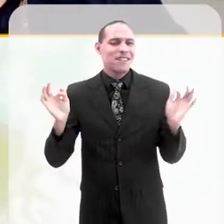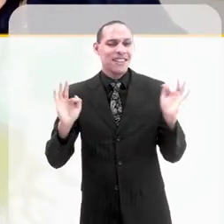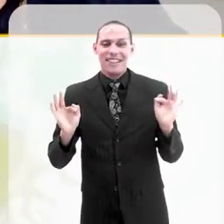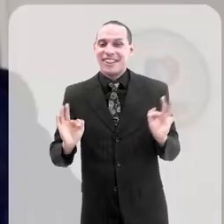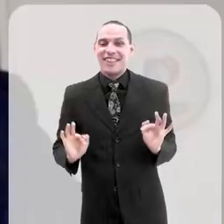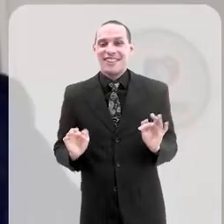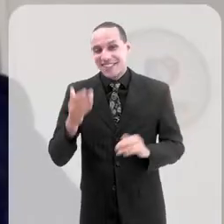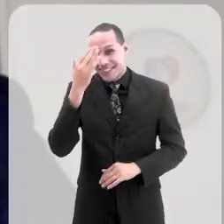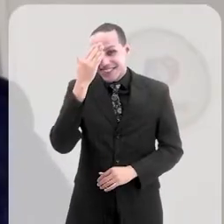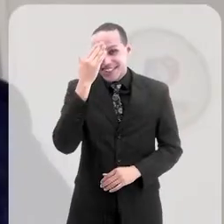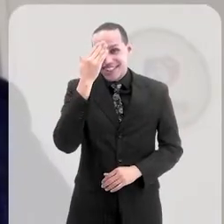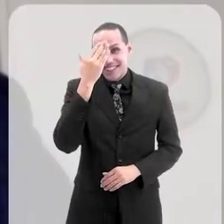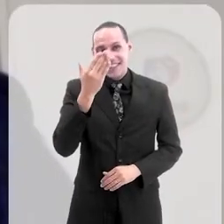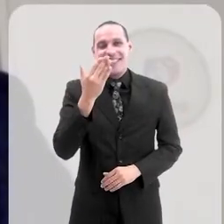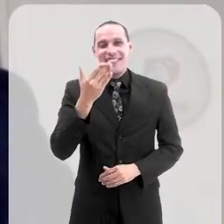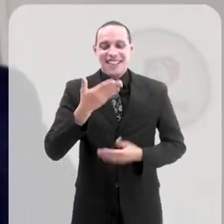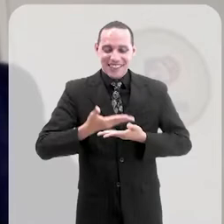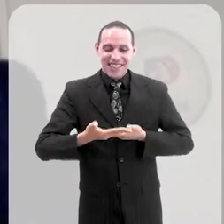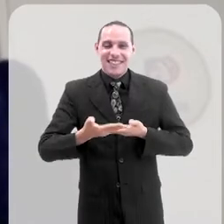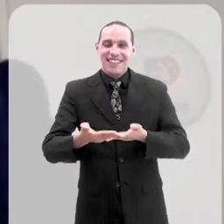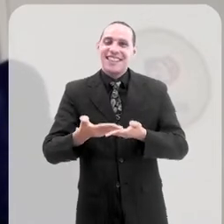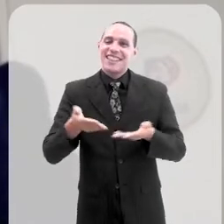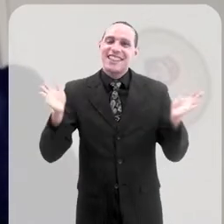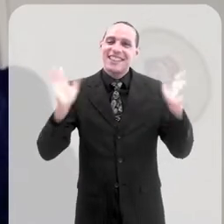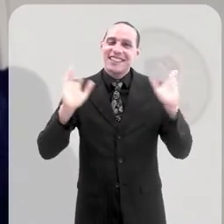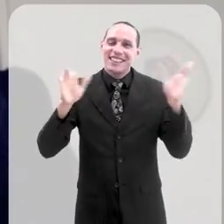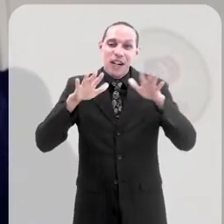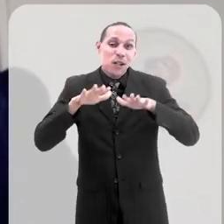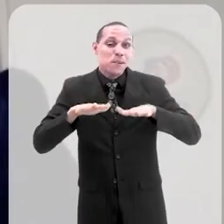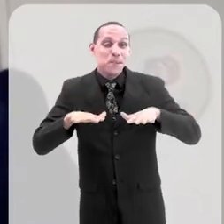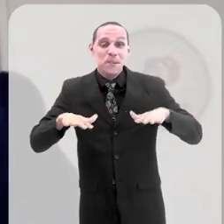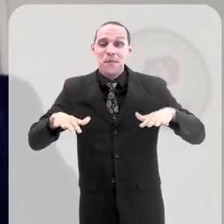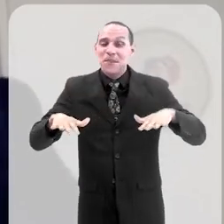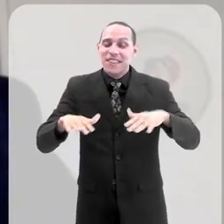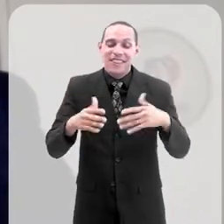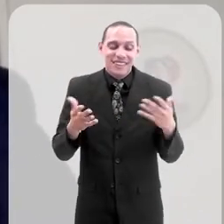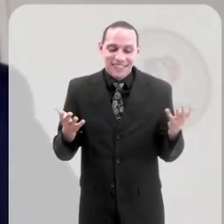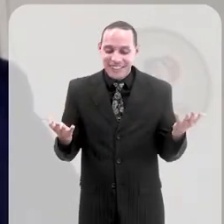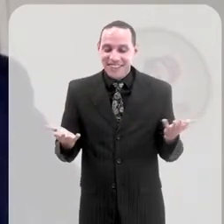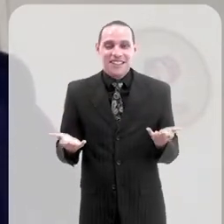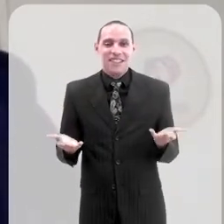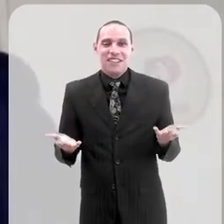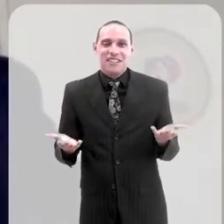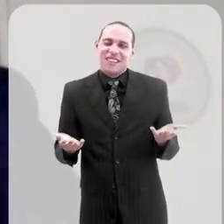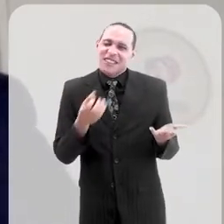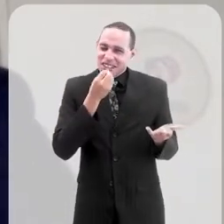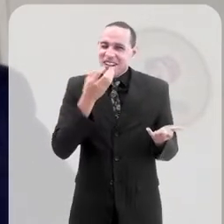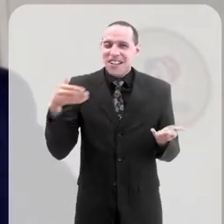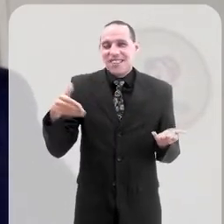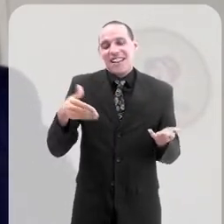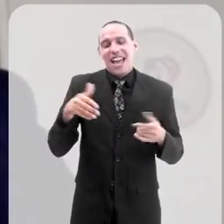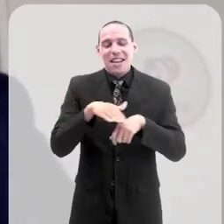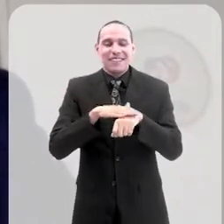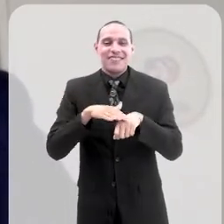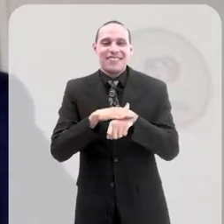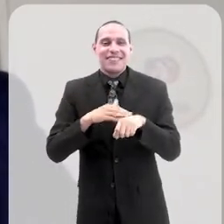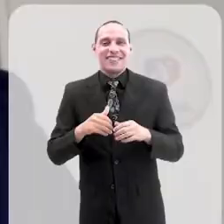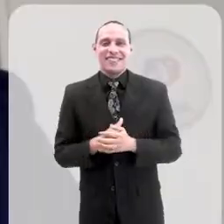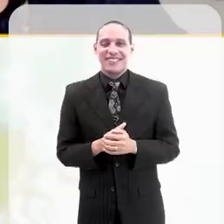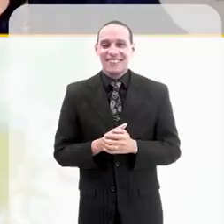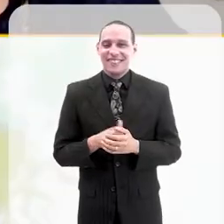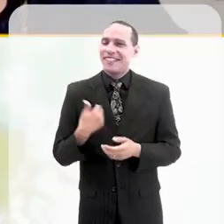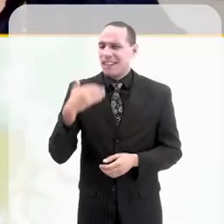Eu que estou muito feliz. Obrigada aí pelo convite. Olá a todos, todas. E muito bom vir aqui